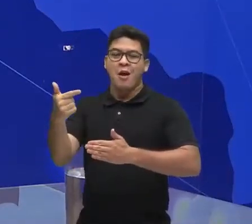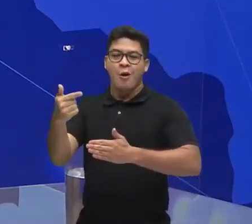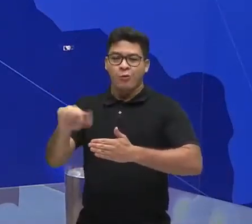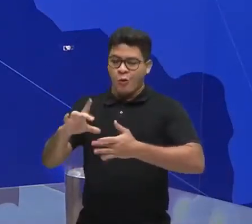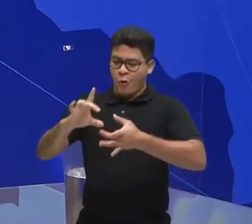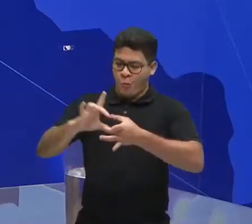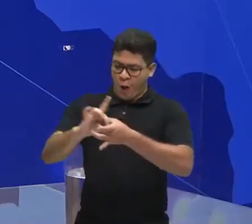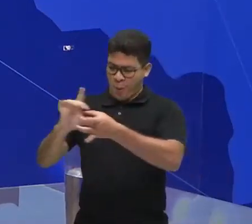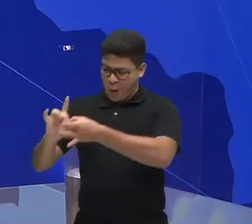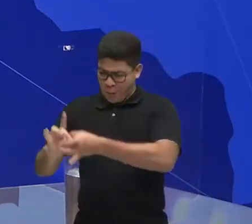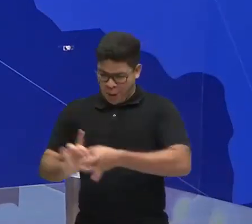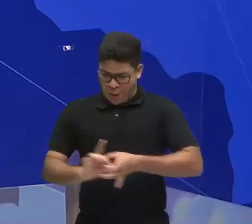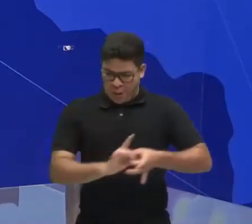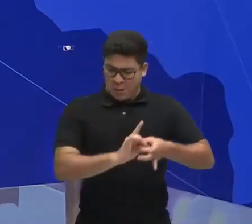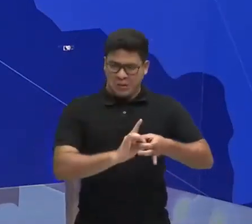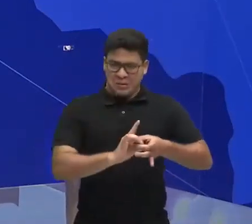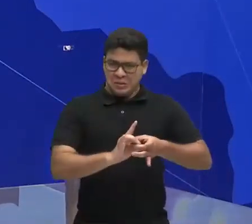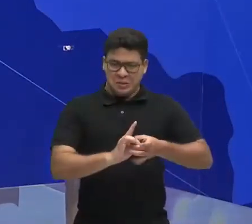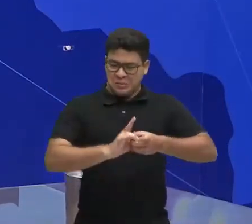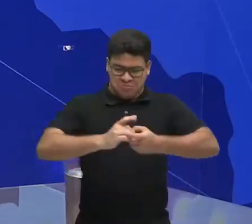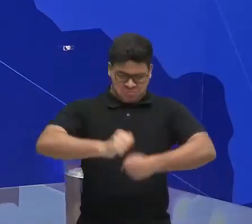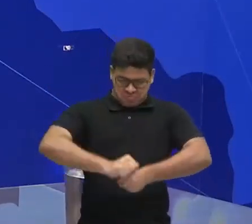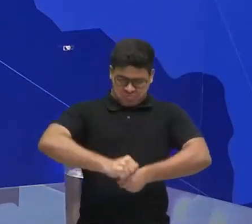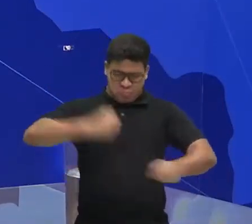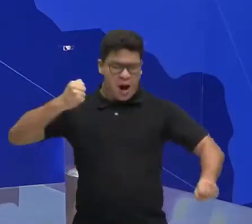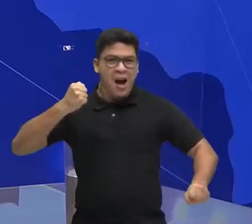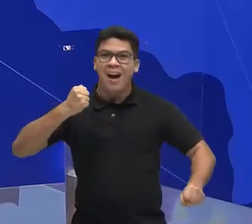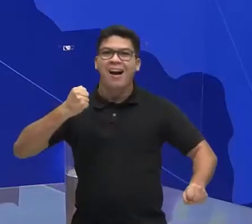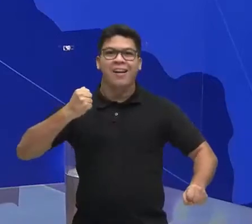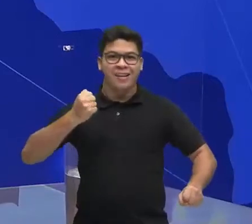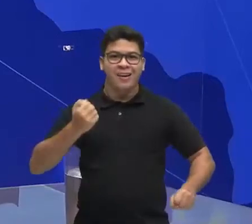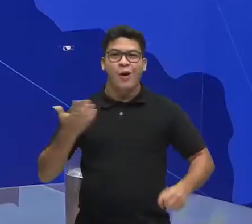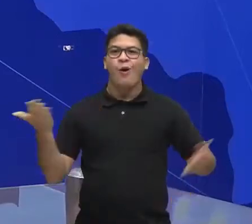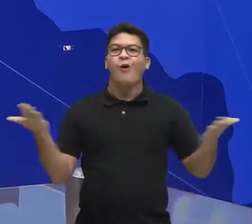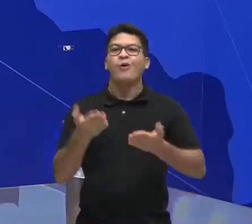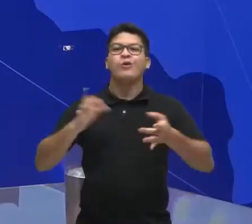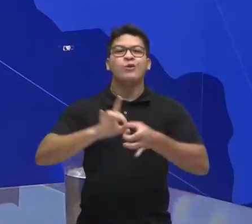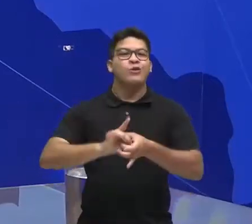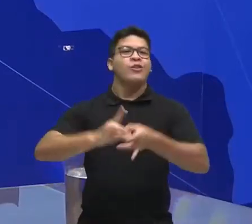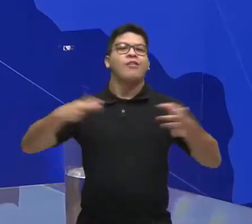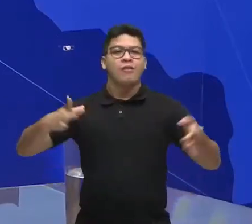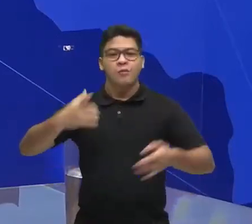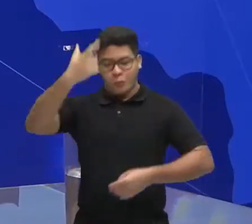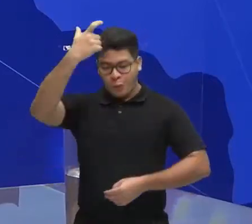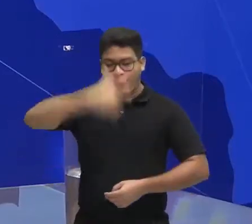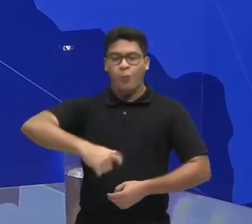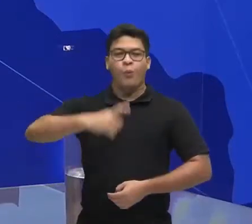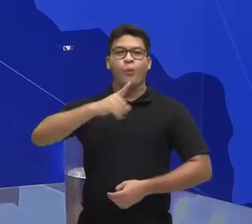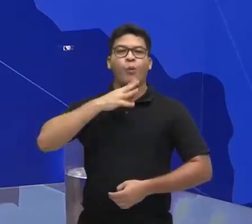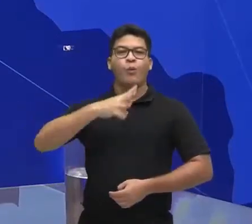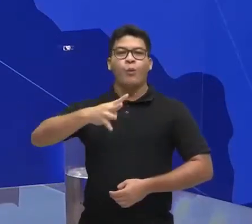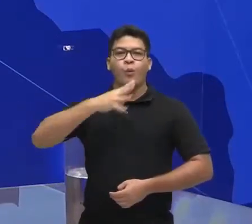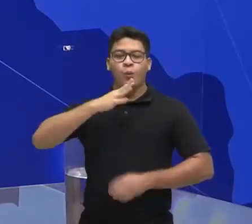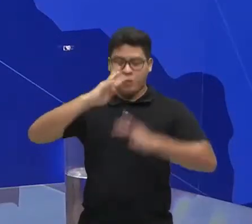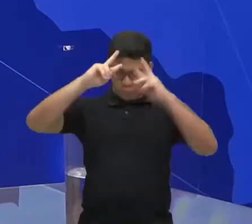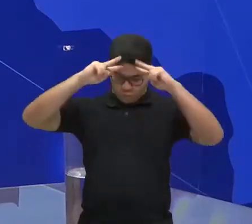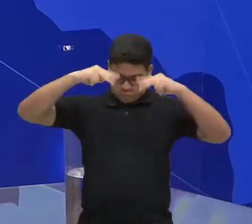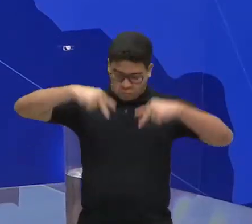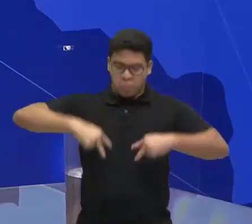porque eu já passei dele. Quem eu sou hoje passou por ele e passou por muitas outras coisas, então é